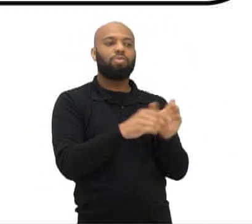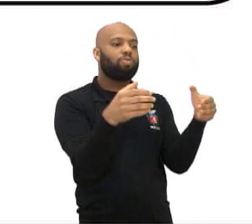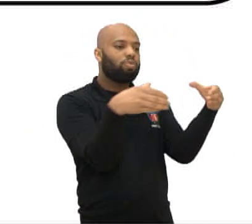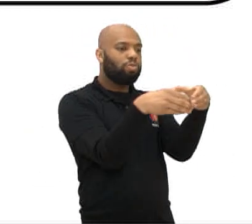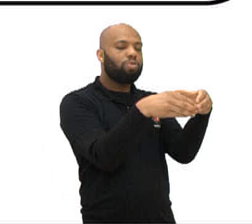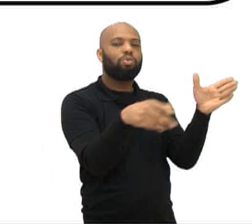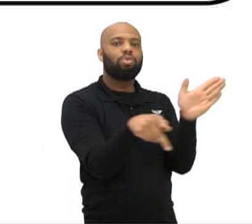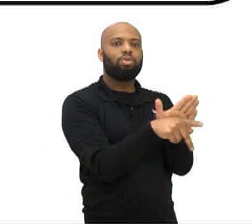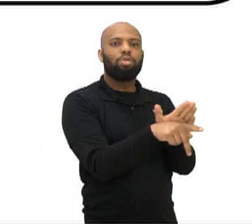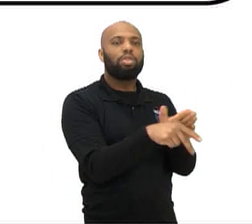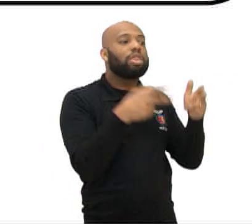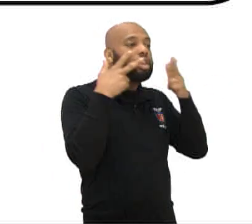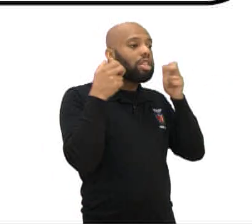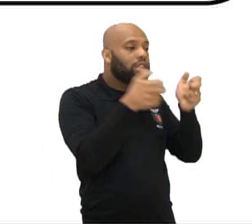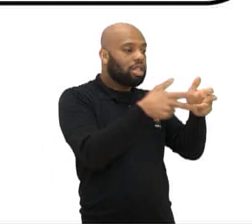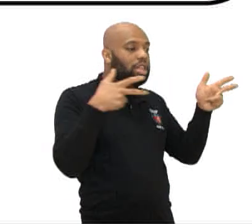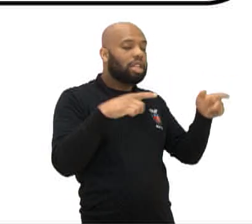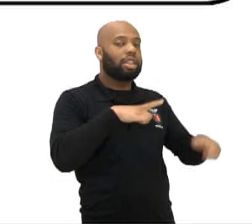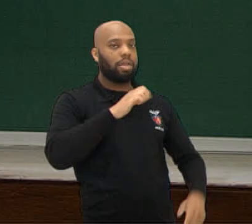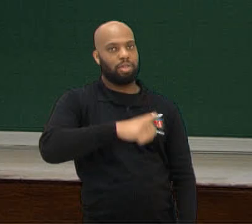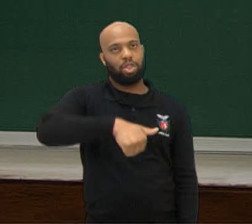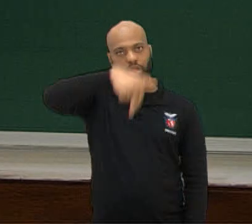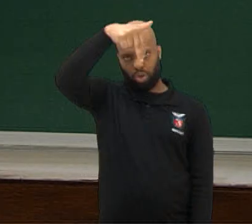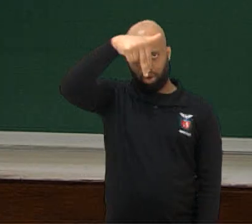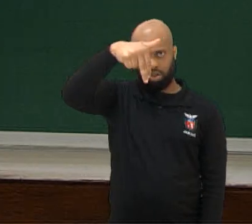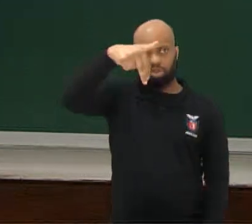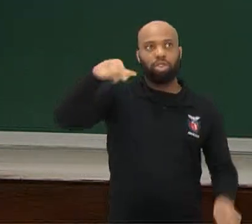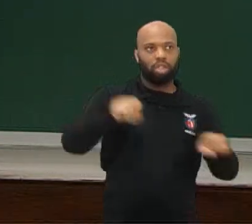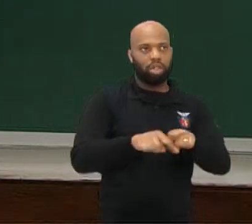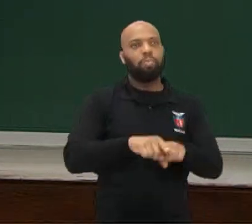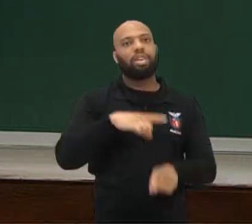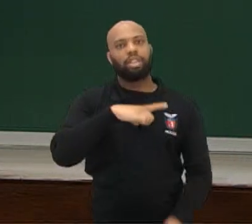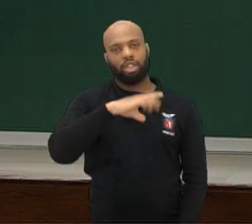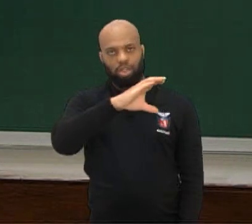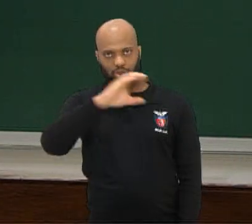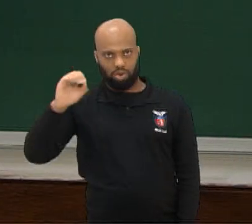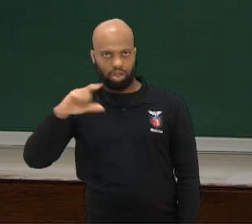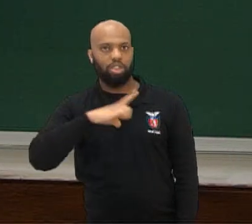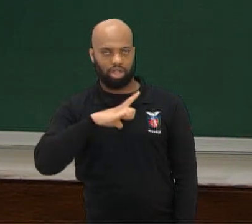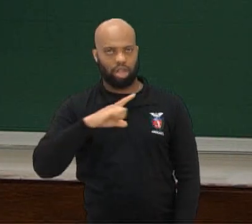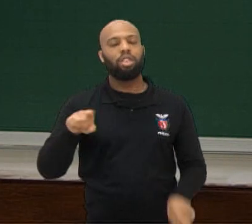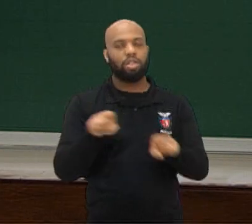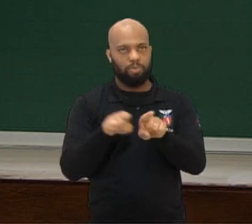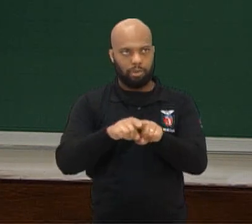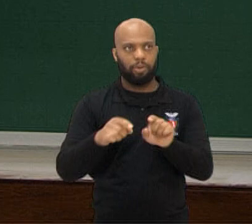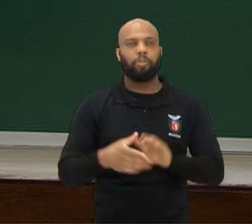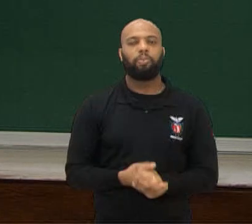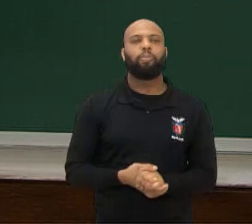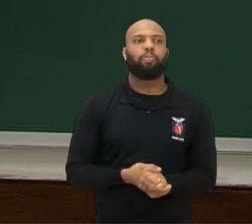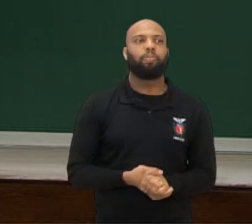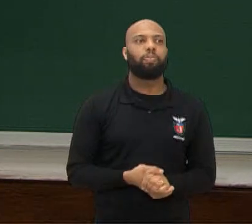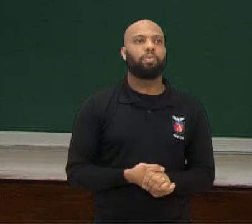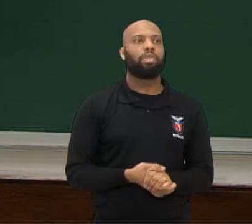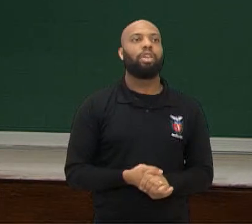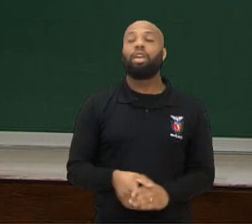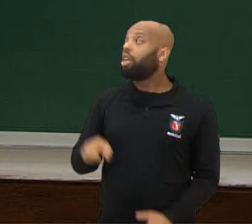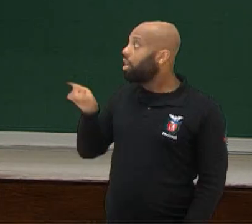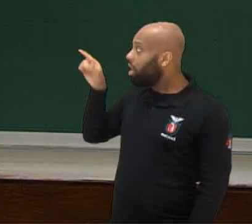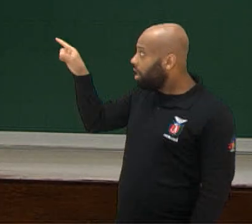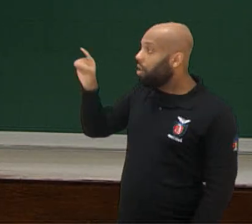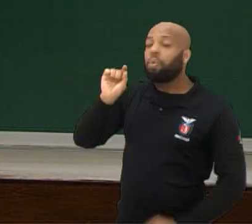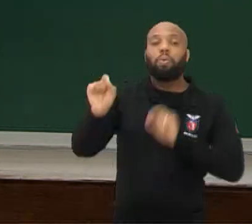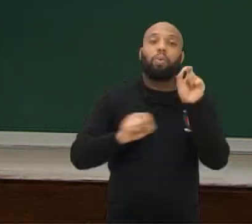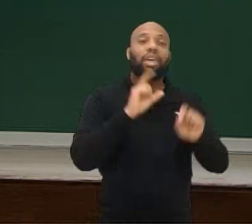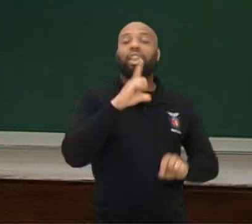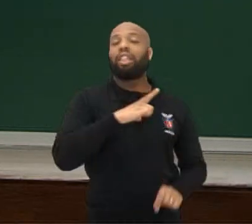tanto aqui na porção mais norte do Centro-Oeste como na região Norte, ok? E aí, por fim, ali nós